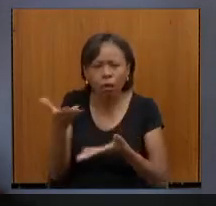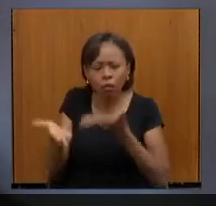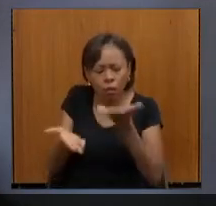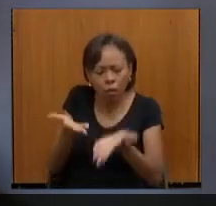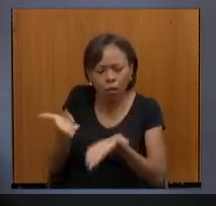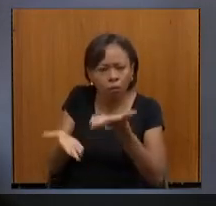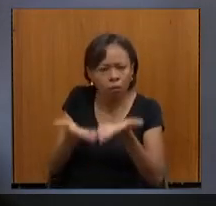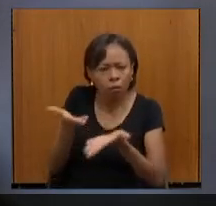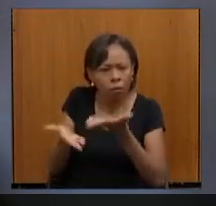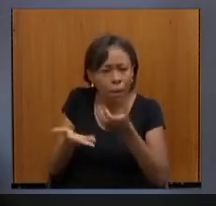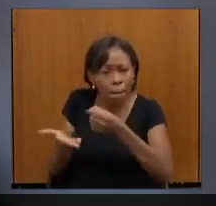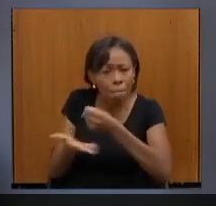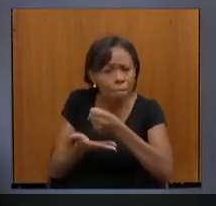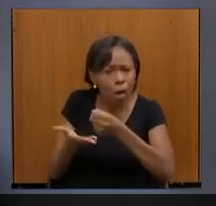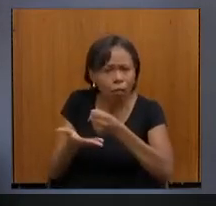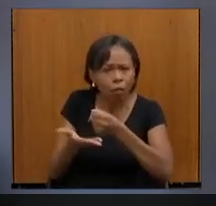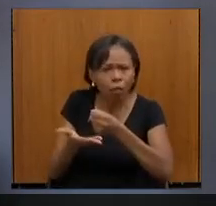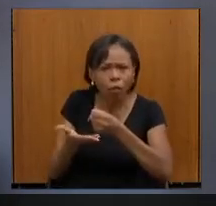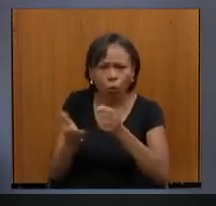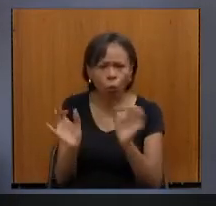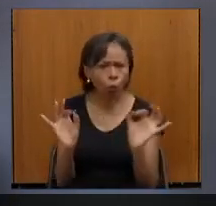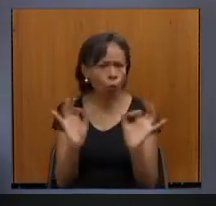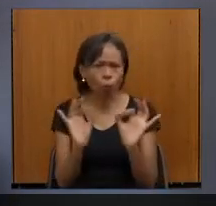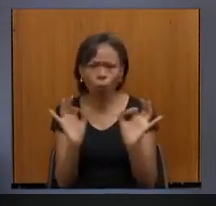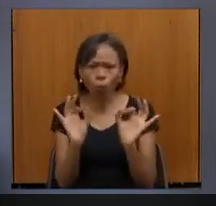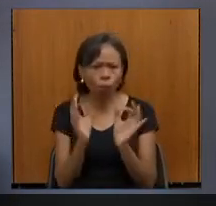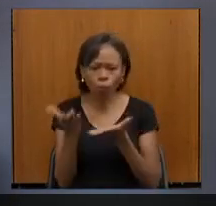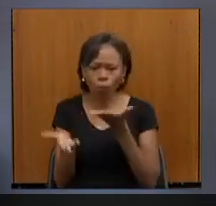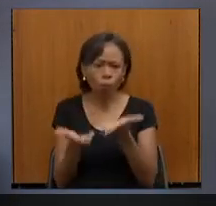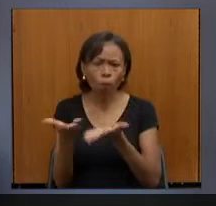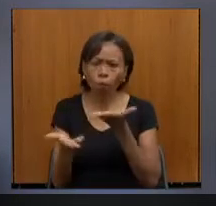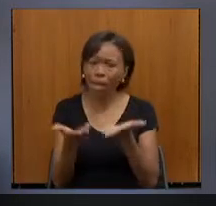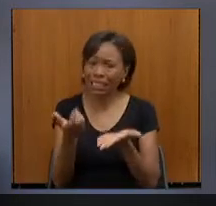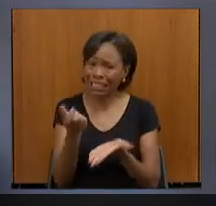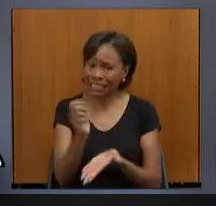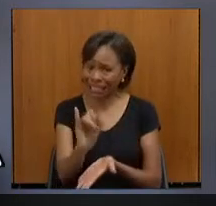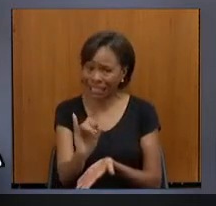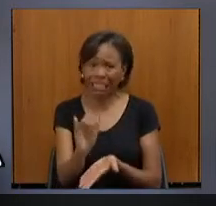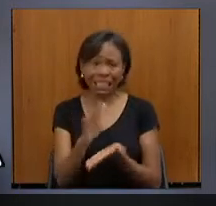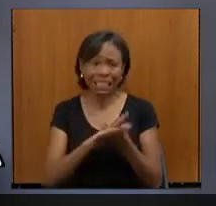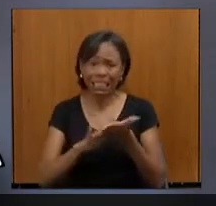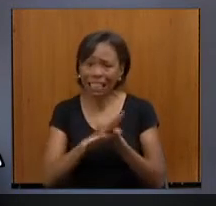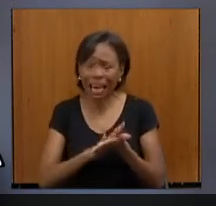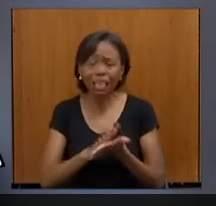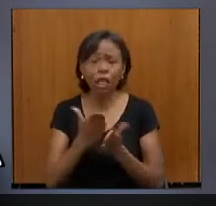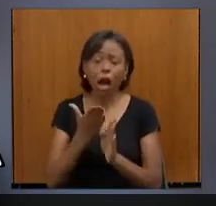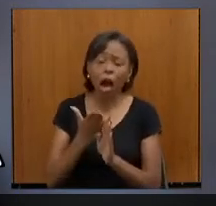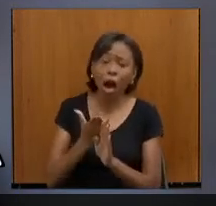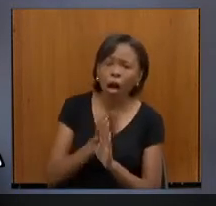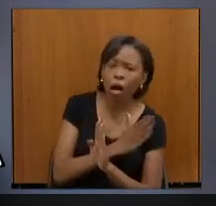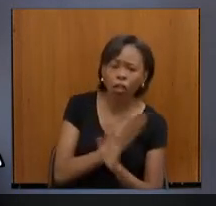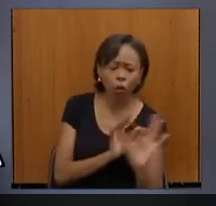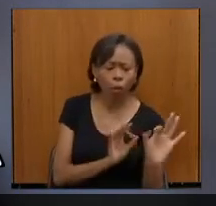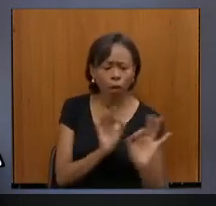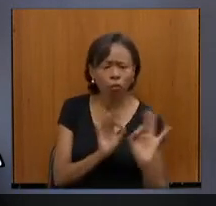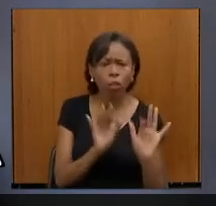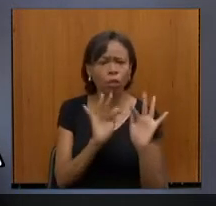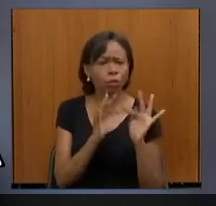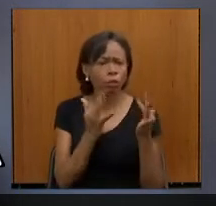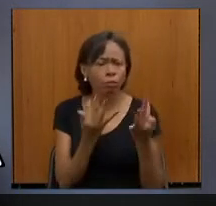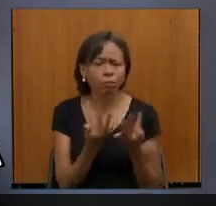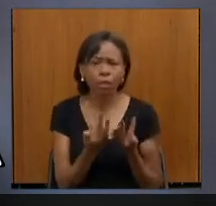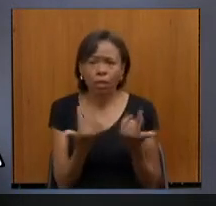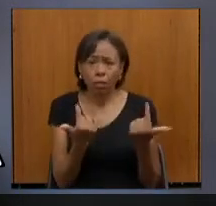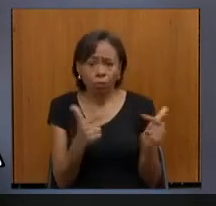ela não está presente, seja no campo de saúde reprodutiva, com planejamento familiar, toda a